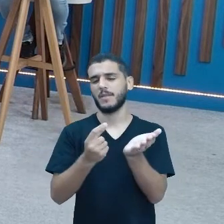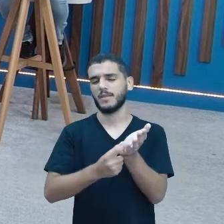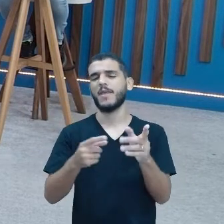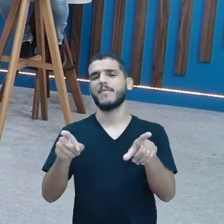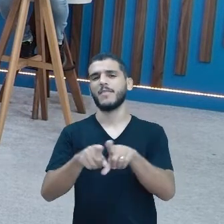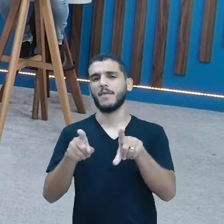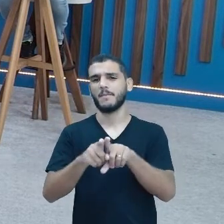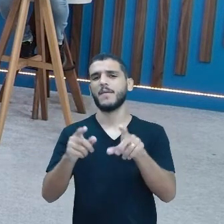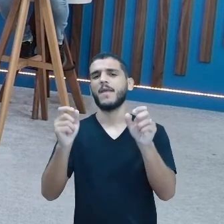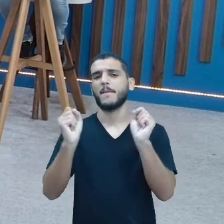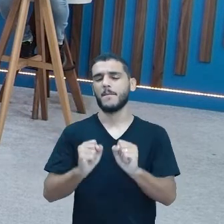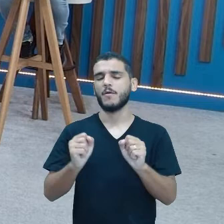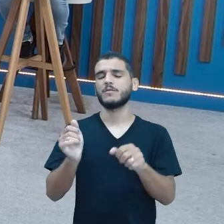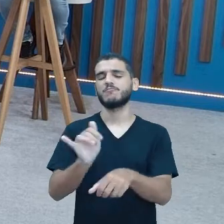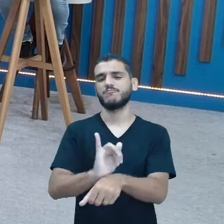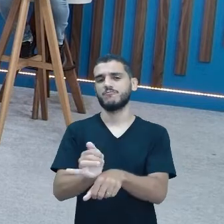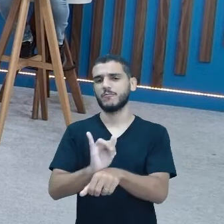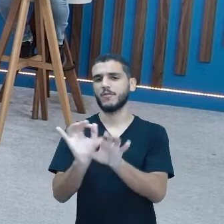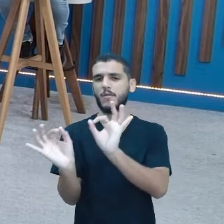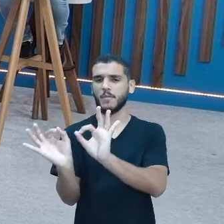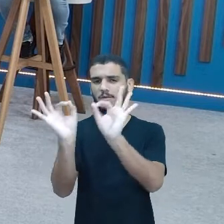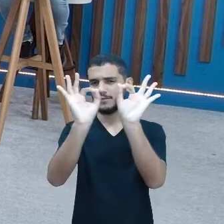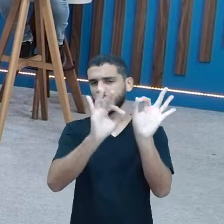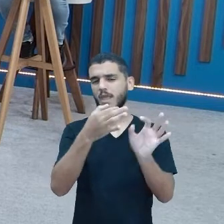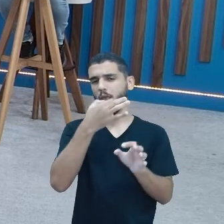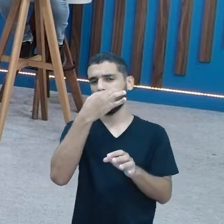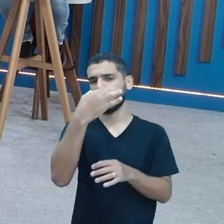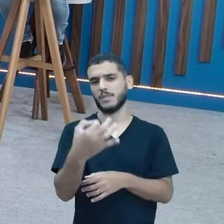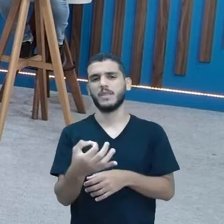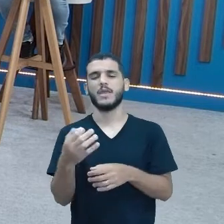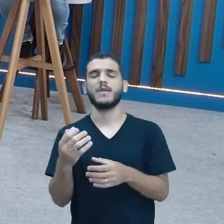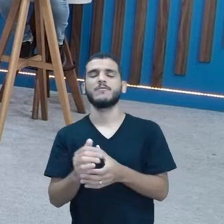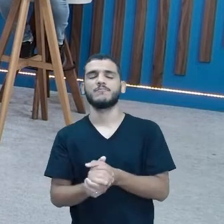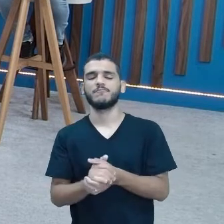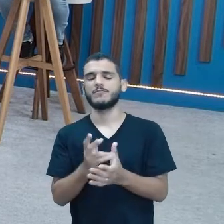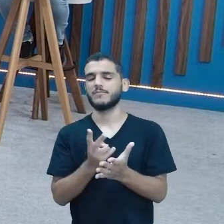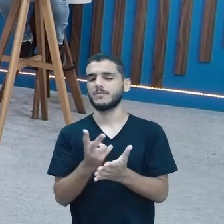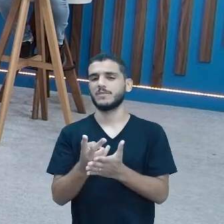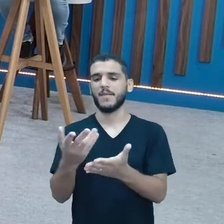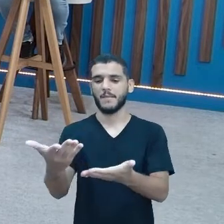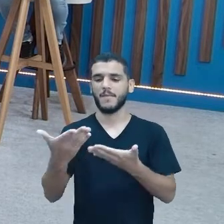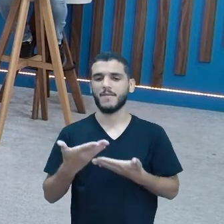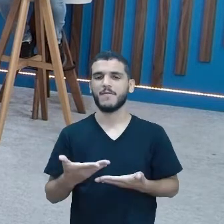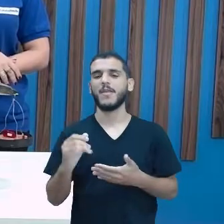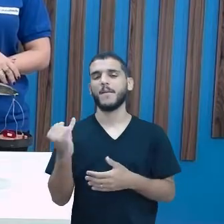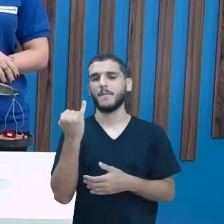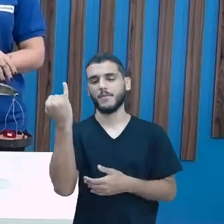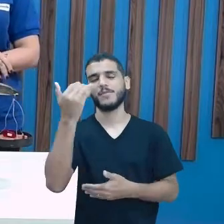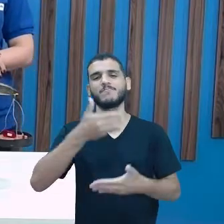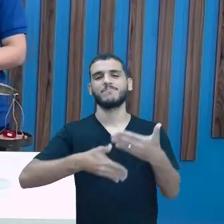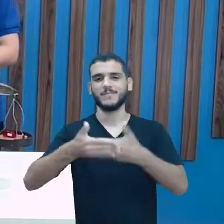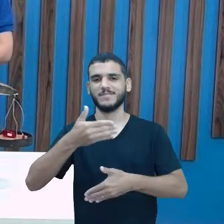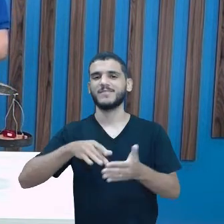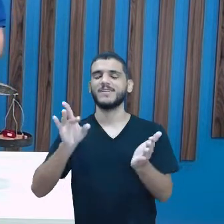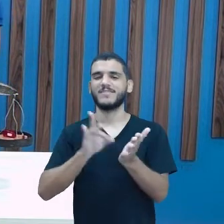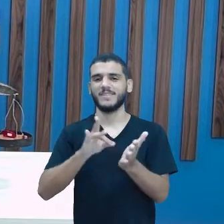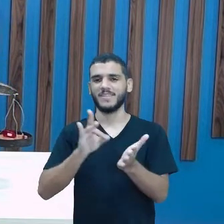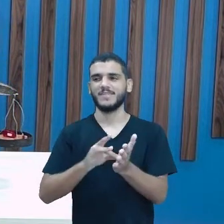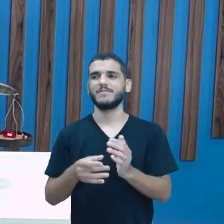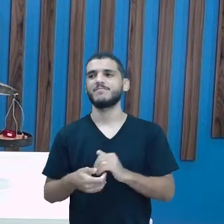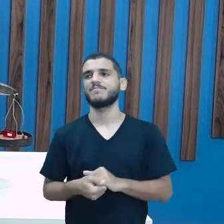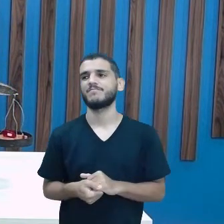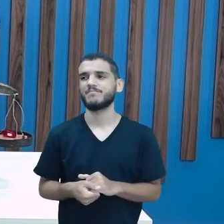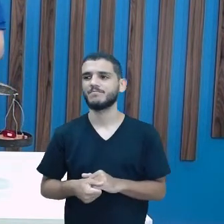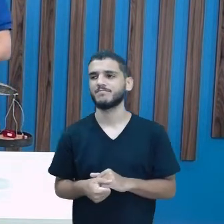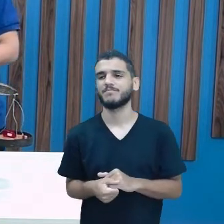pode, no YouTube, dar sua opinião, lá assistir as aulas, vai ser sempre bem-vindo. O importante é participar. Com certeza, participar sempre.